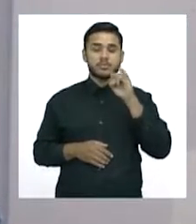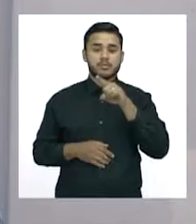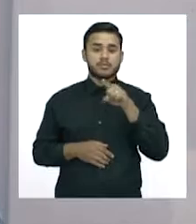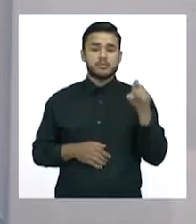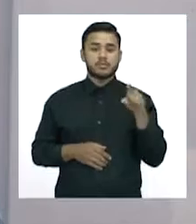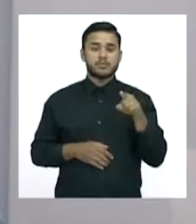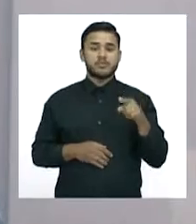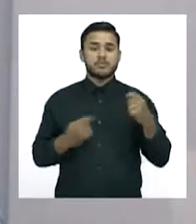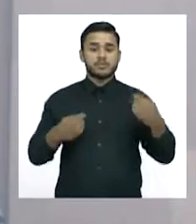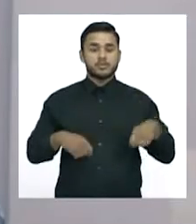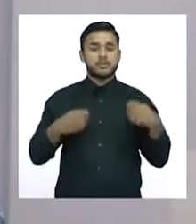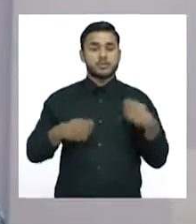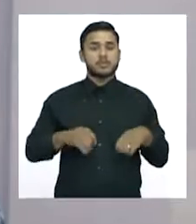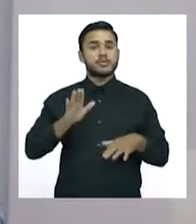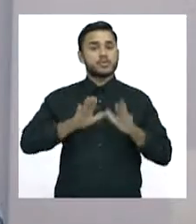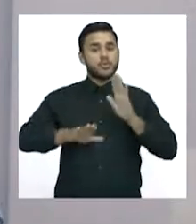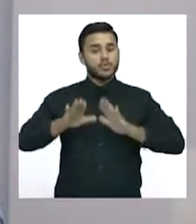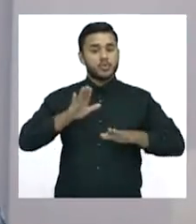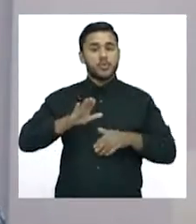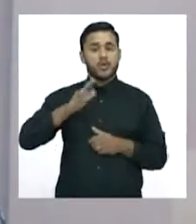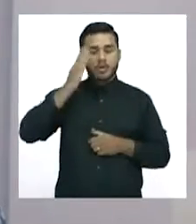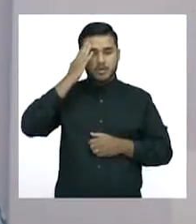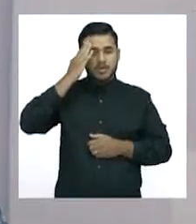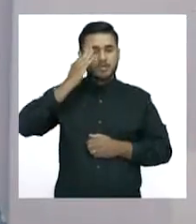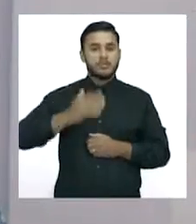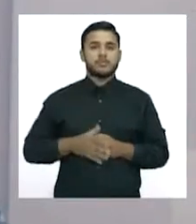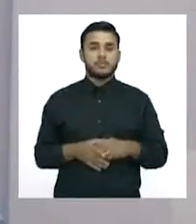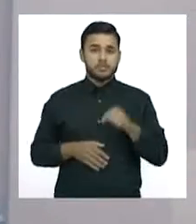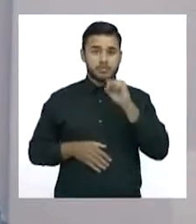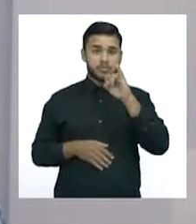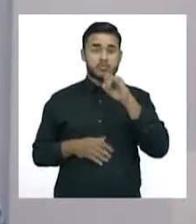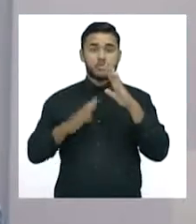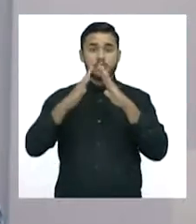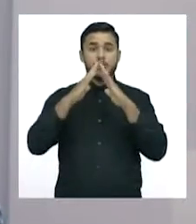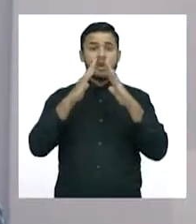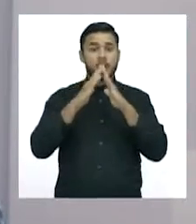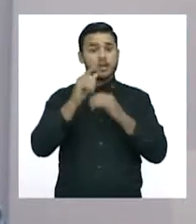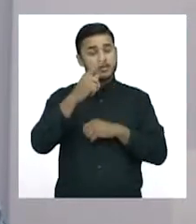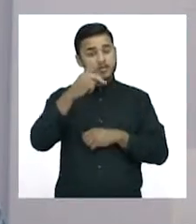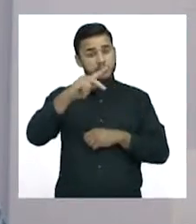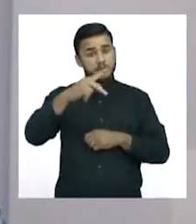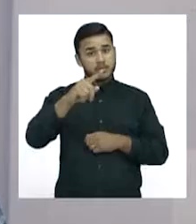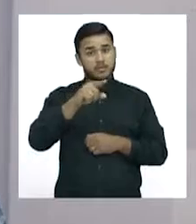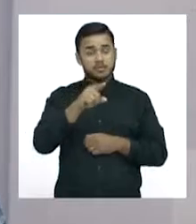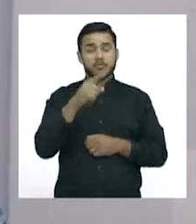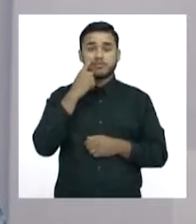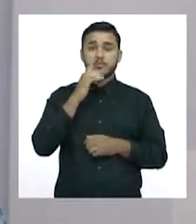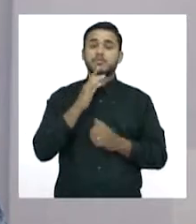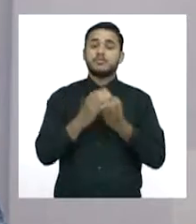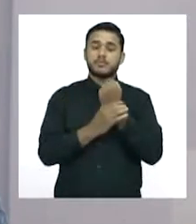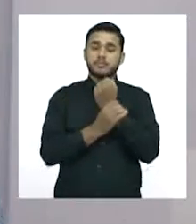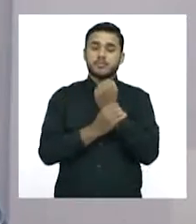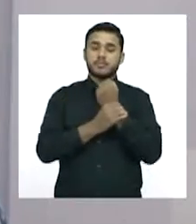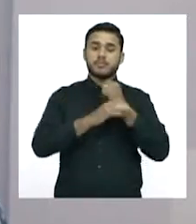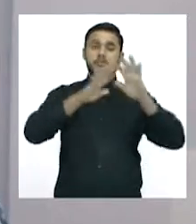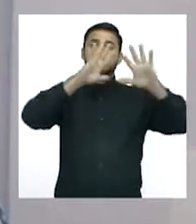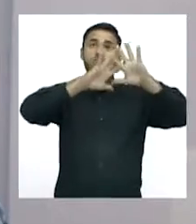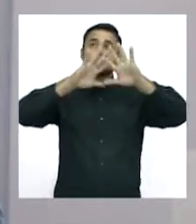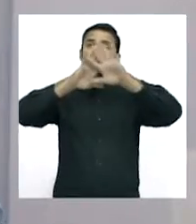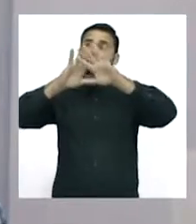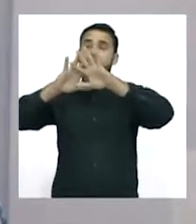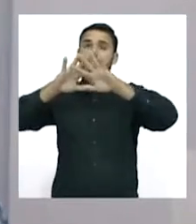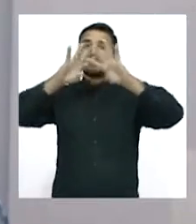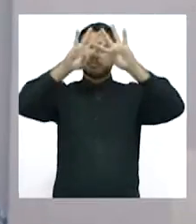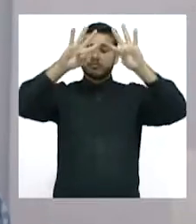possível, tapar, né? E esses locais na sua casa, se você está tendo, realmente é tentar colocar tela ou algo assim para que eles